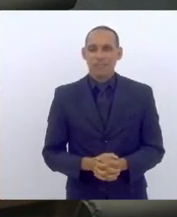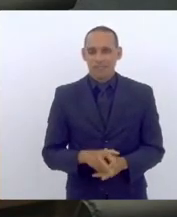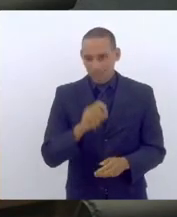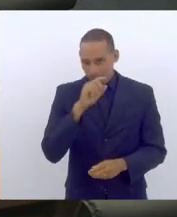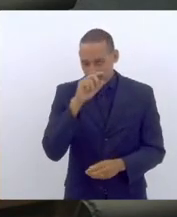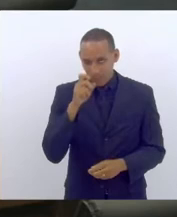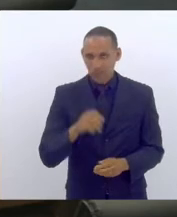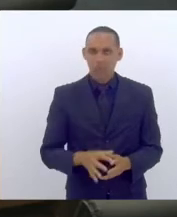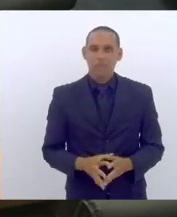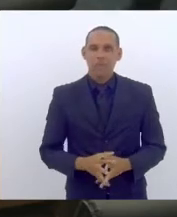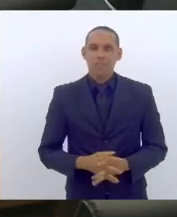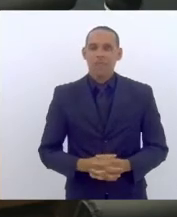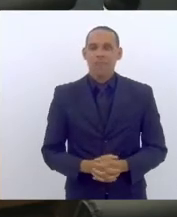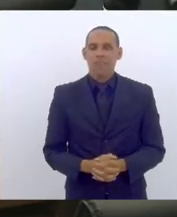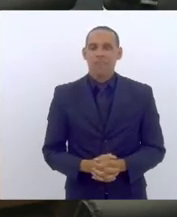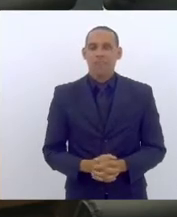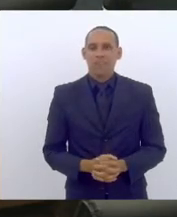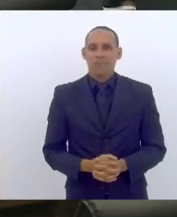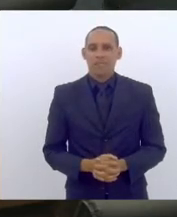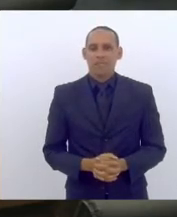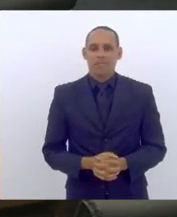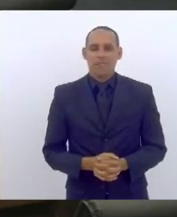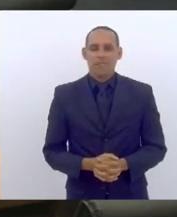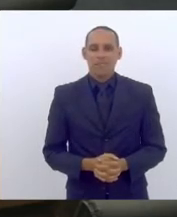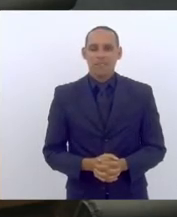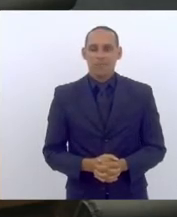para fazer uma declaração forte